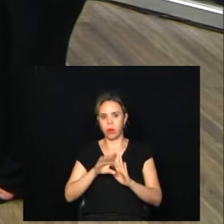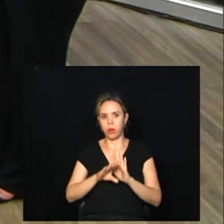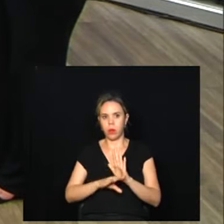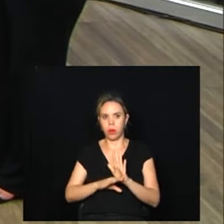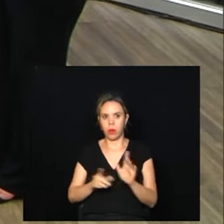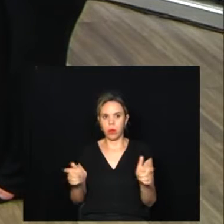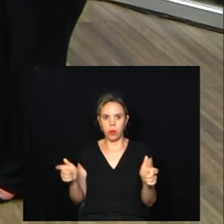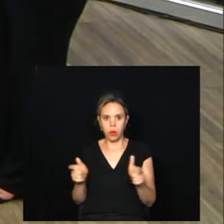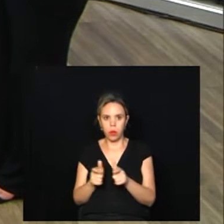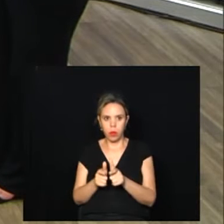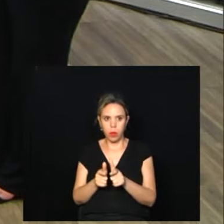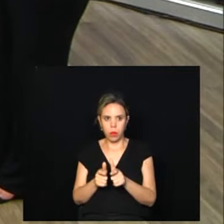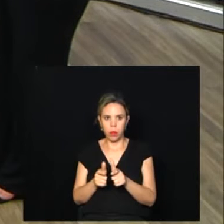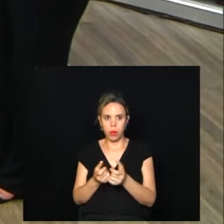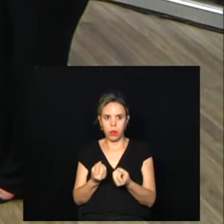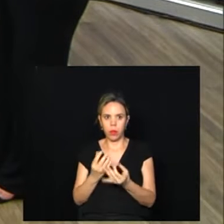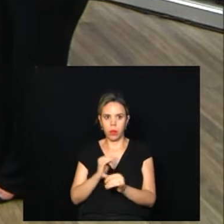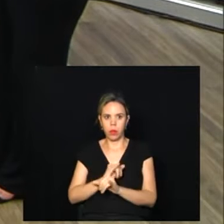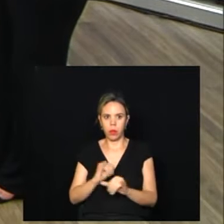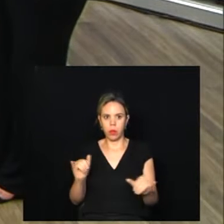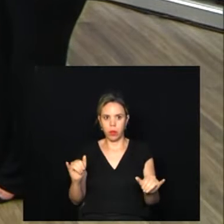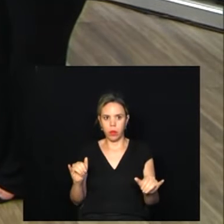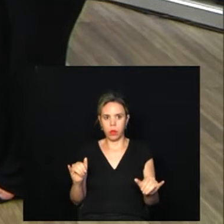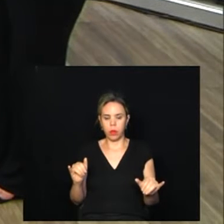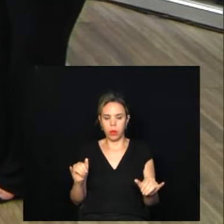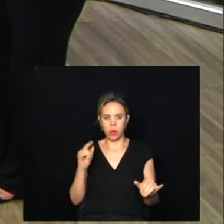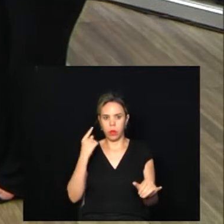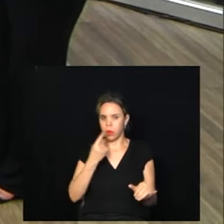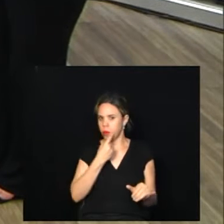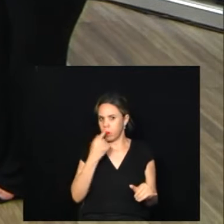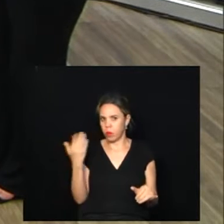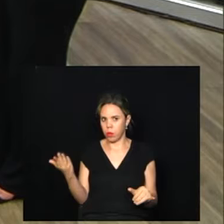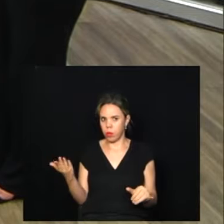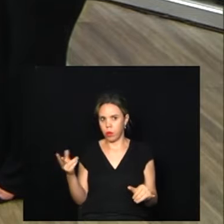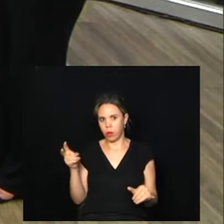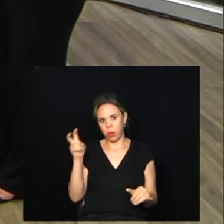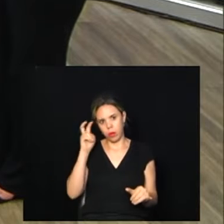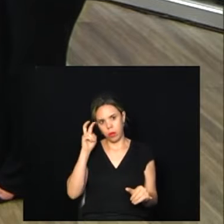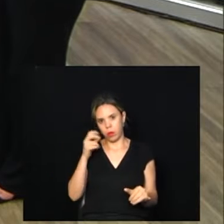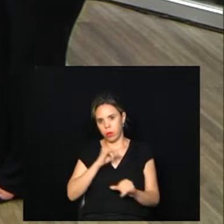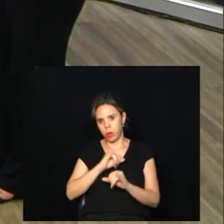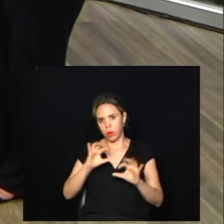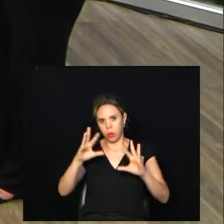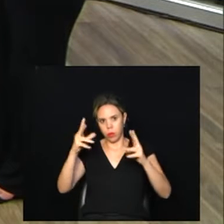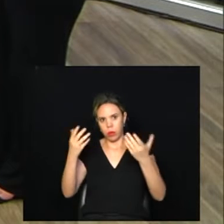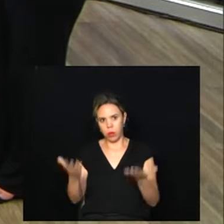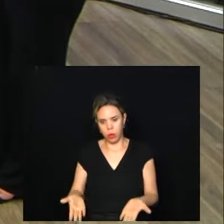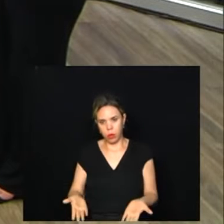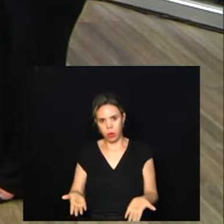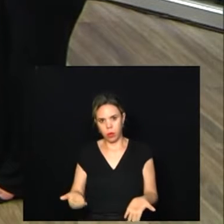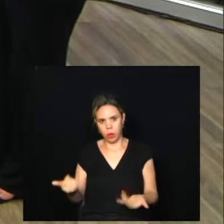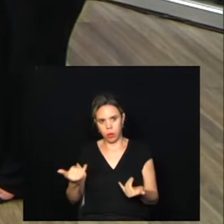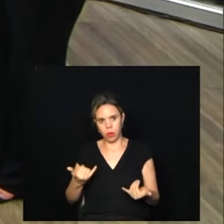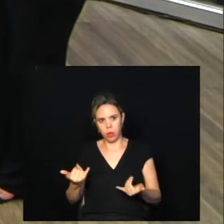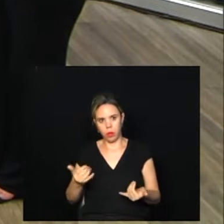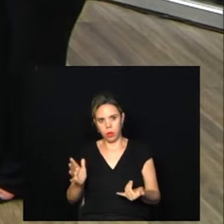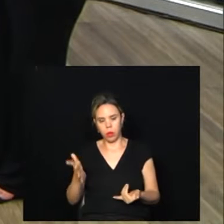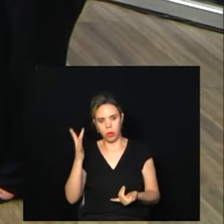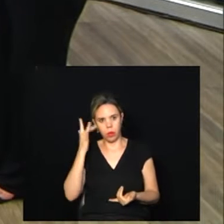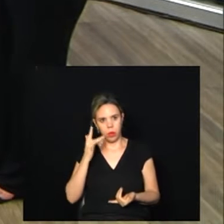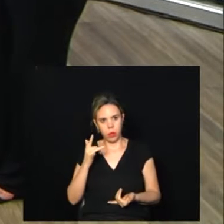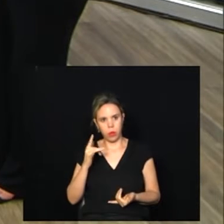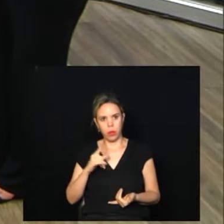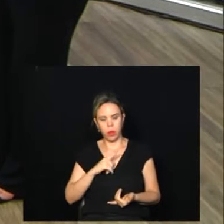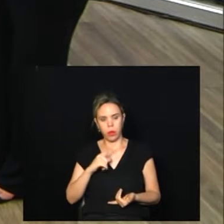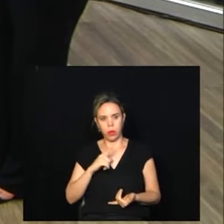mais curto, mas com muitas informações. E Mirna Abreu, na quinta-feira você conta tudo pra gente também, já que amanhã